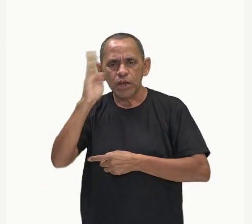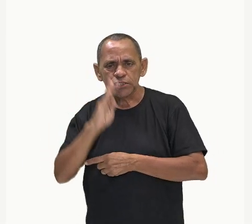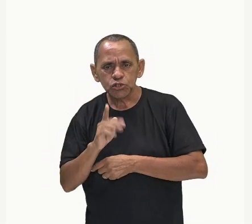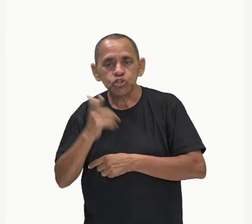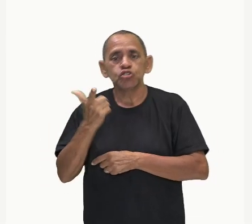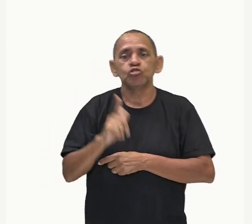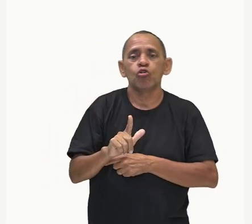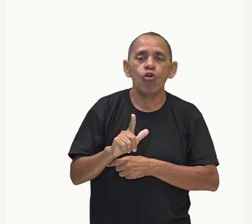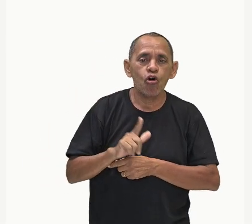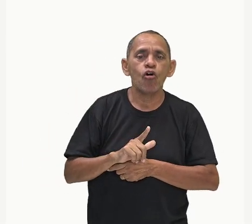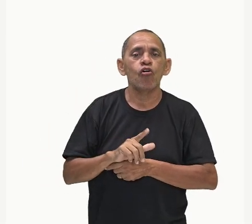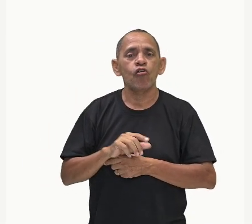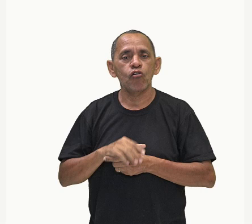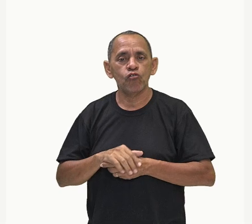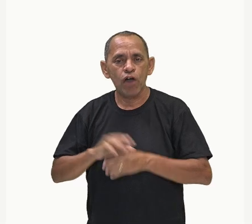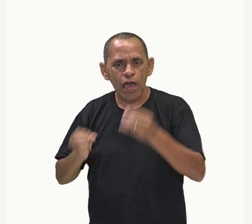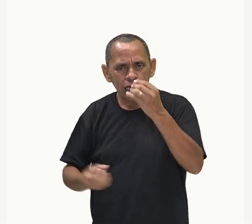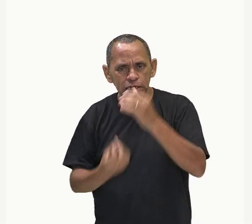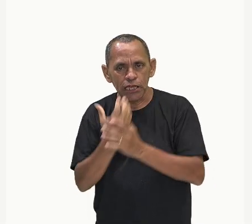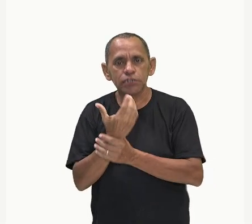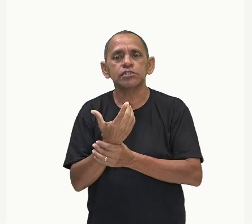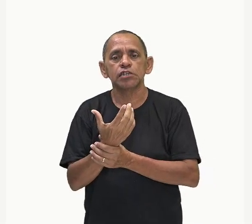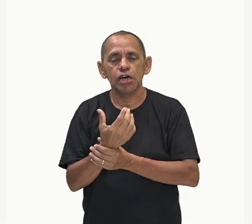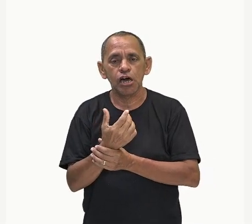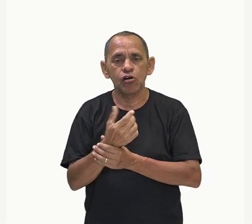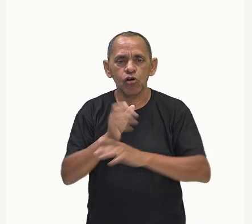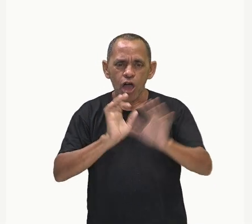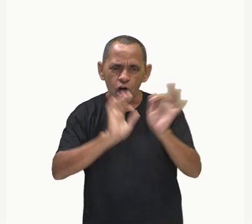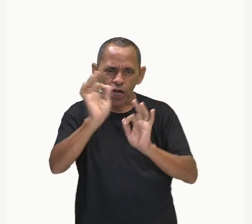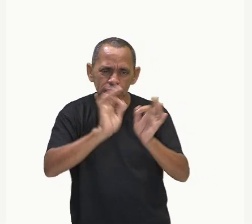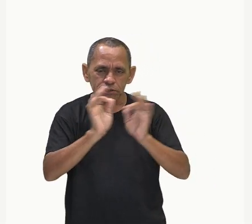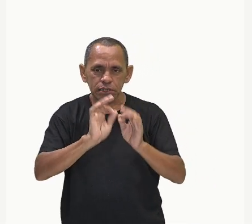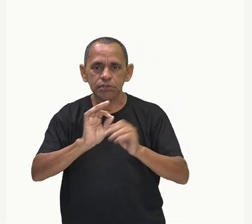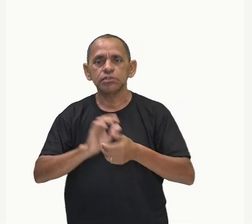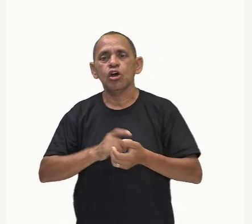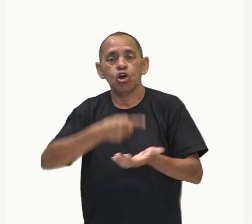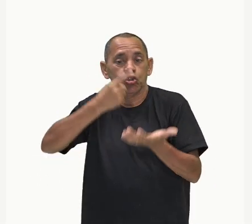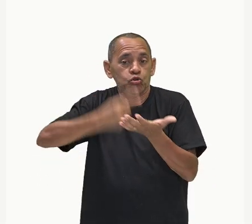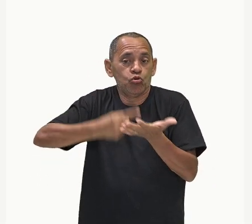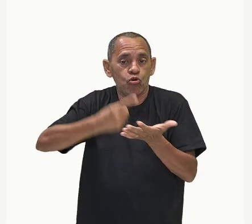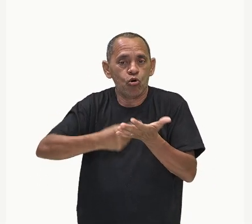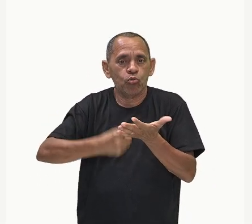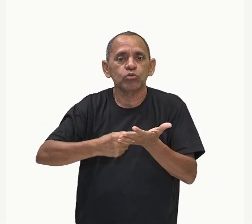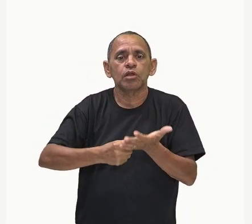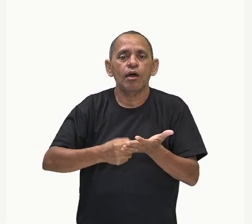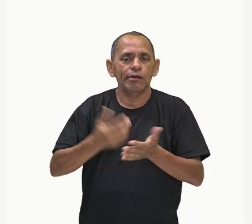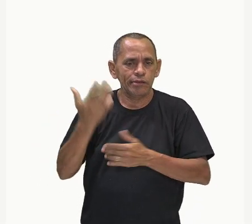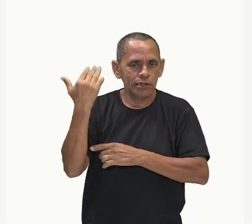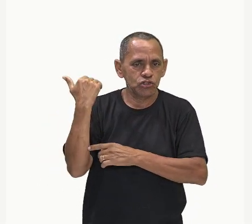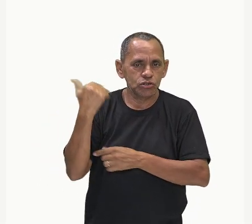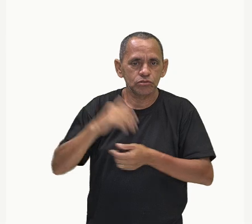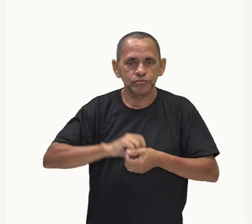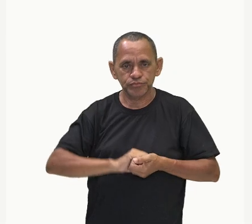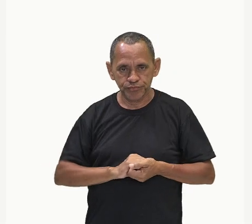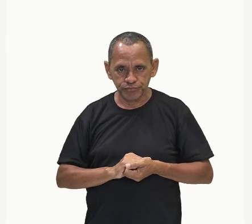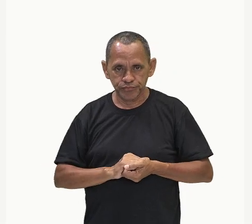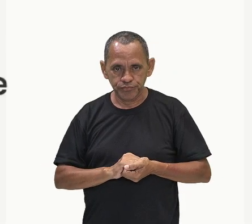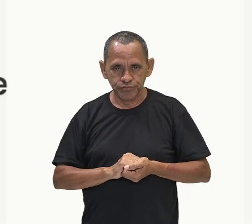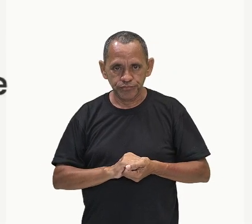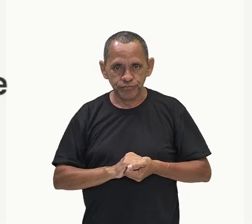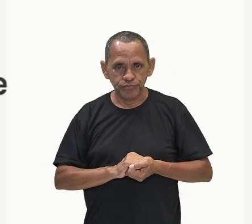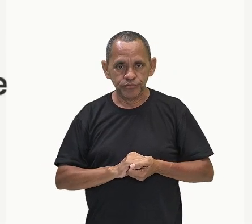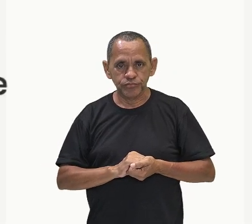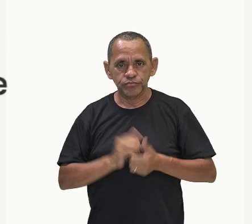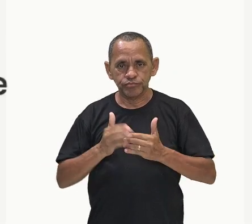velho pacto colonial, tá, gente? Isso é importante para a gente entender esse momento. Vamos adiante, vamos